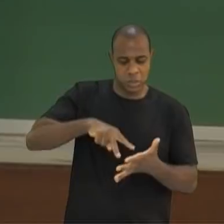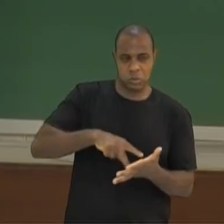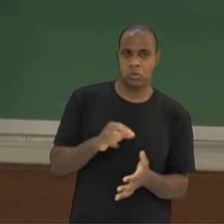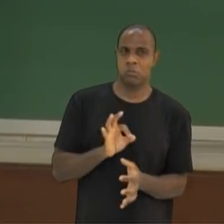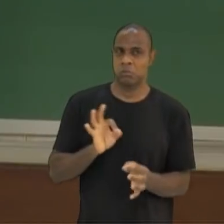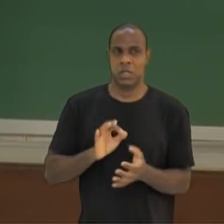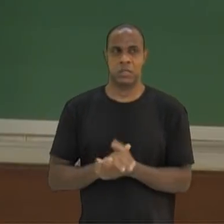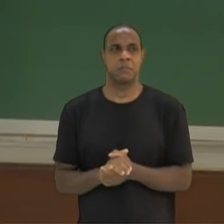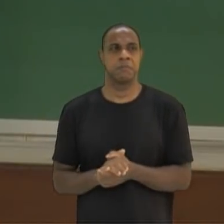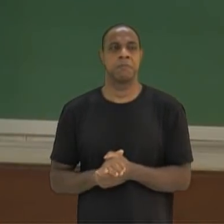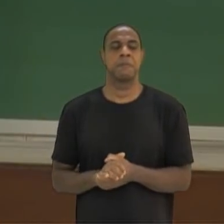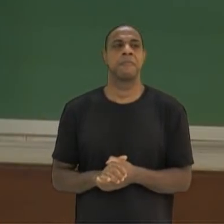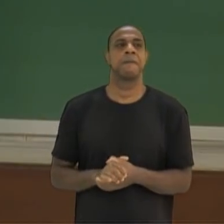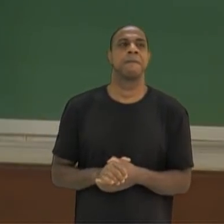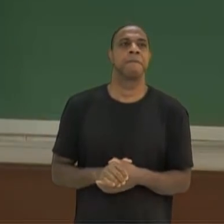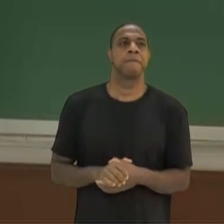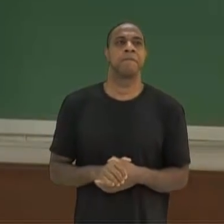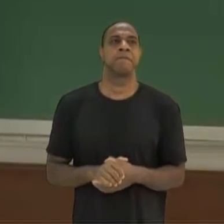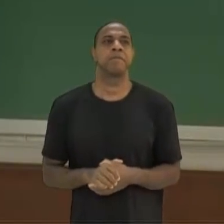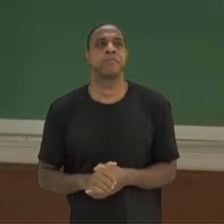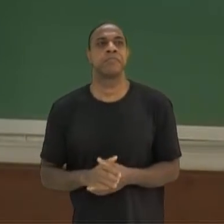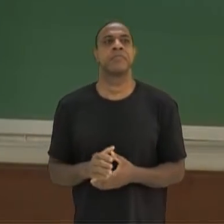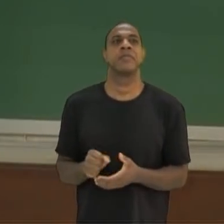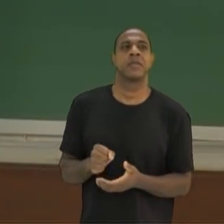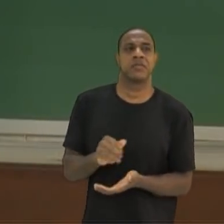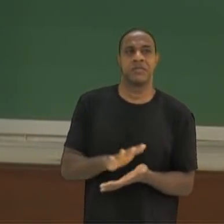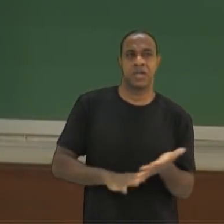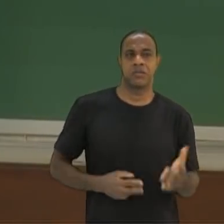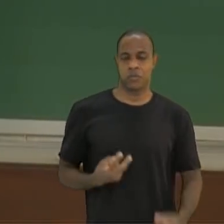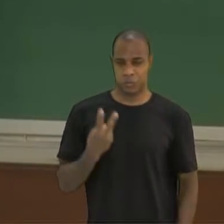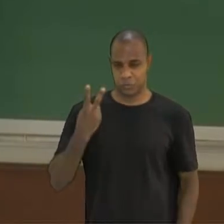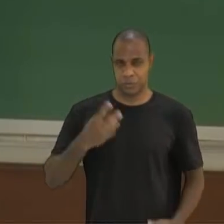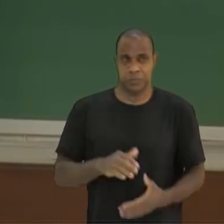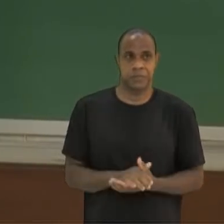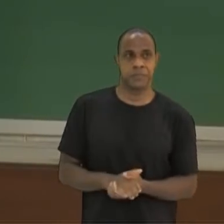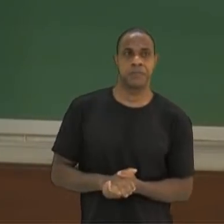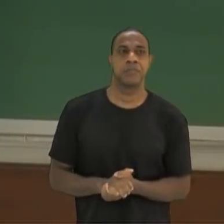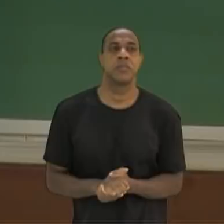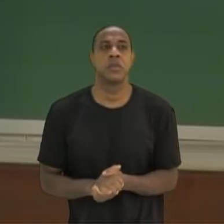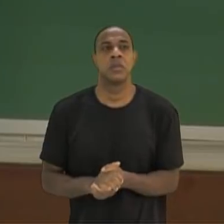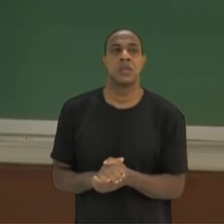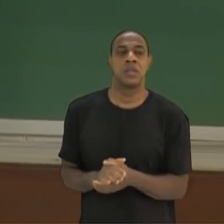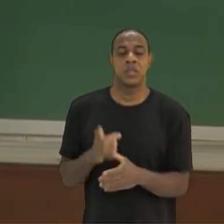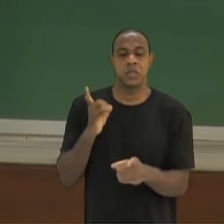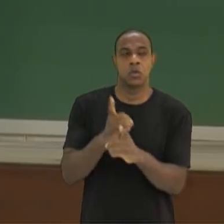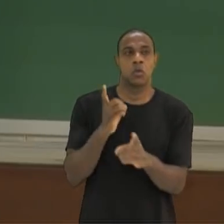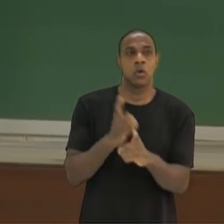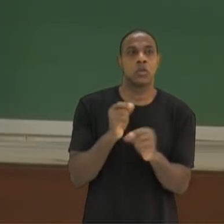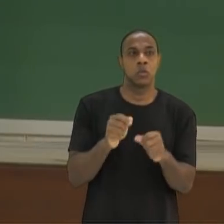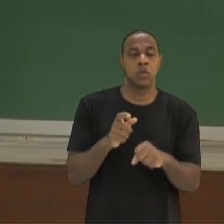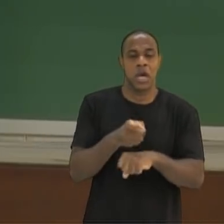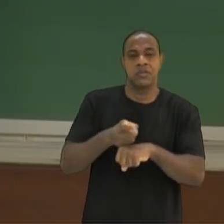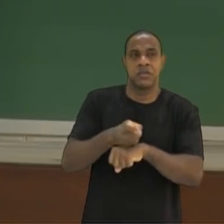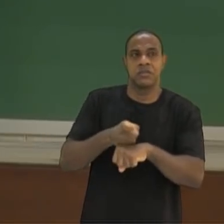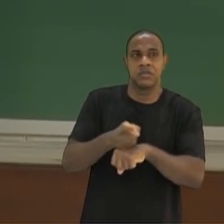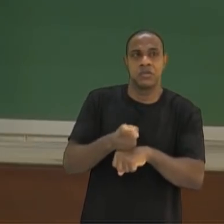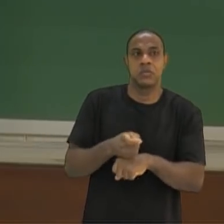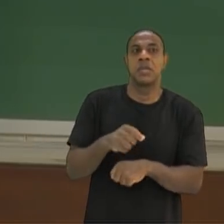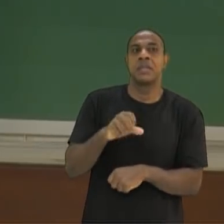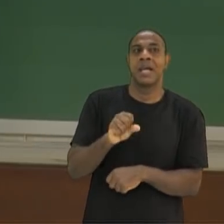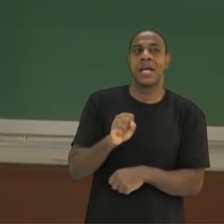assistir, ok? Vamos para a segunda atividade? Localize os adjetivos na sinopse de um